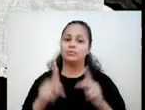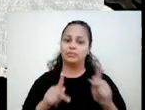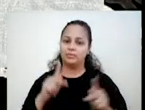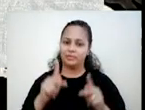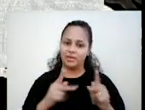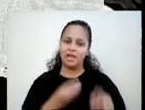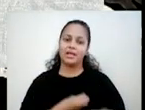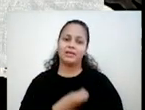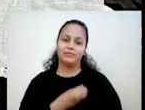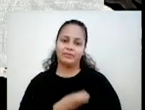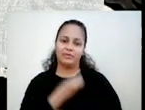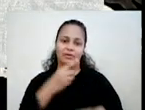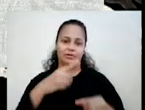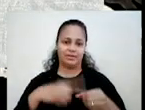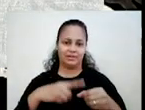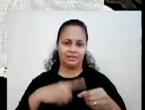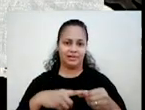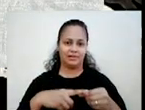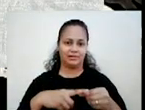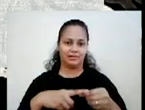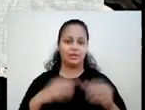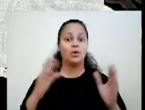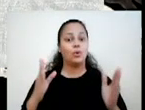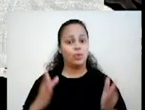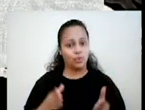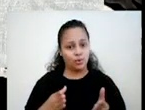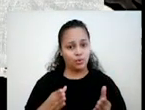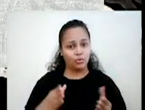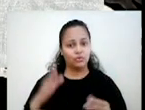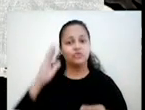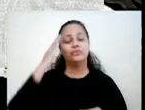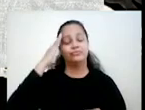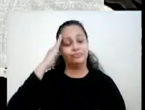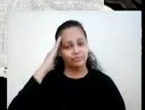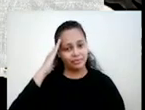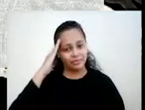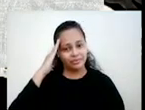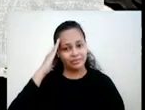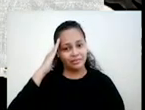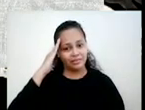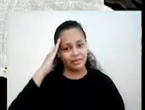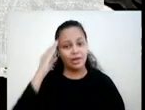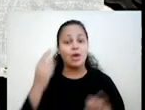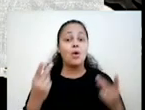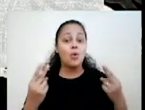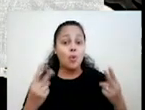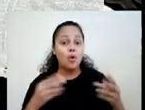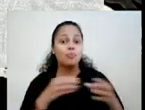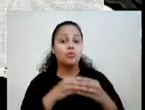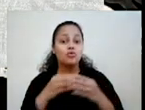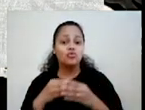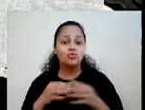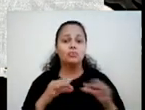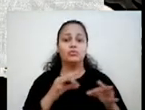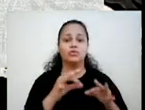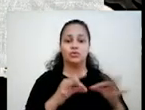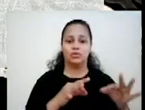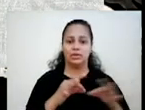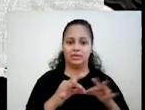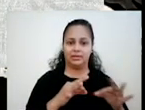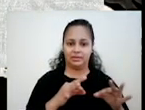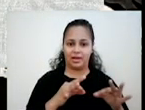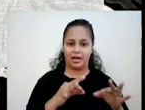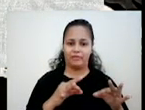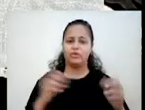viviam nas cidades. Hoje, iremos compreender como esses grupos se organizavam